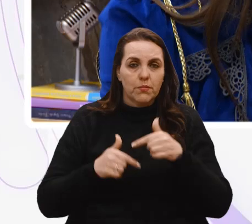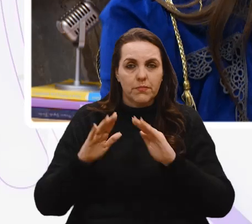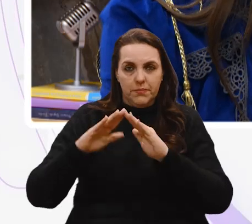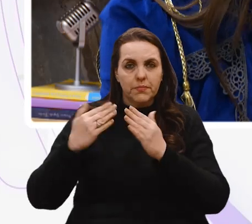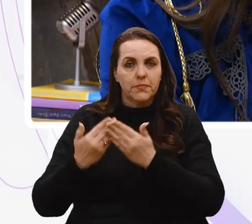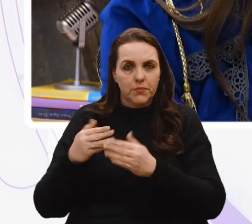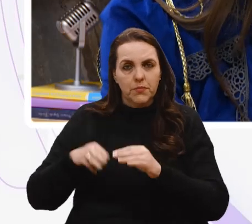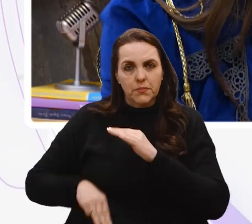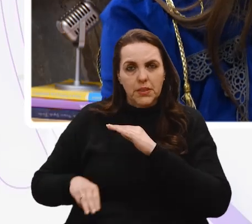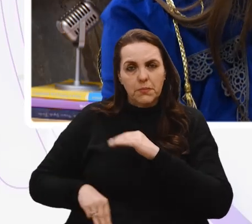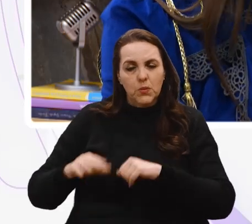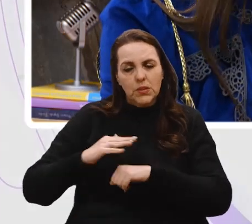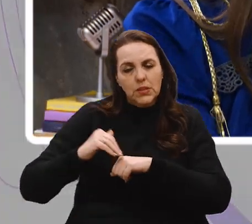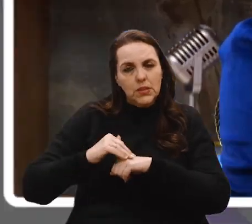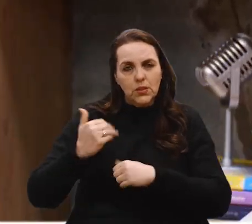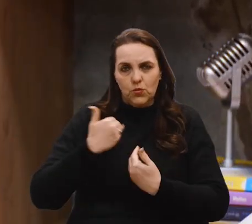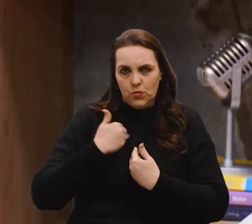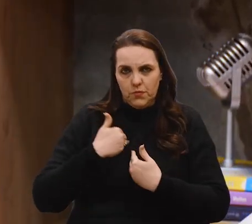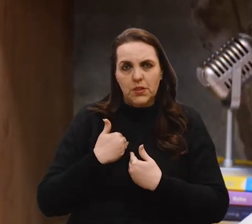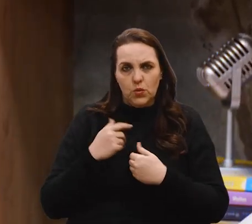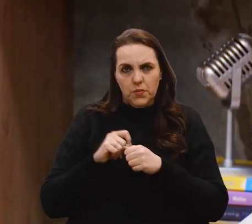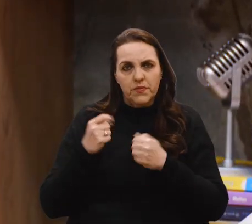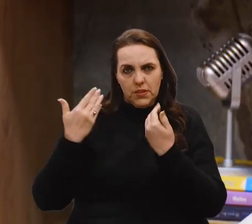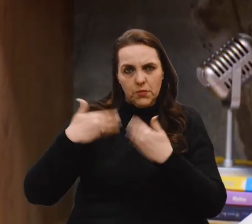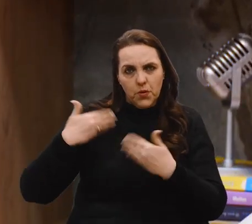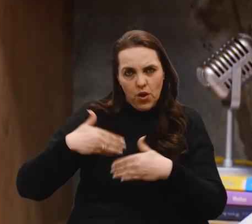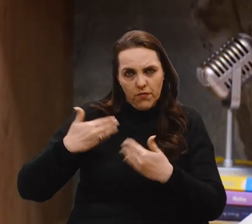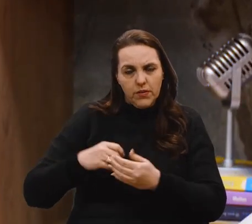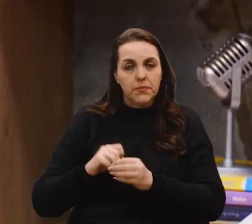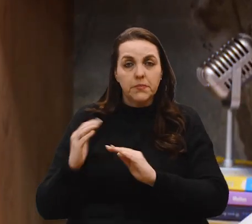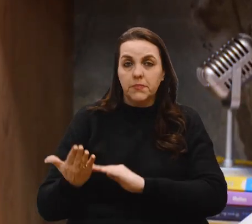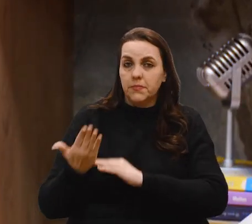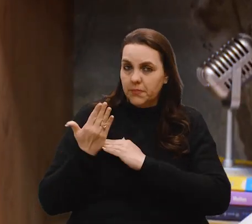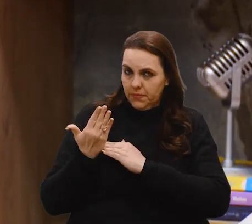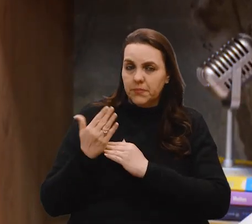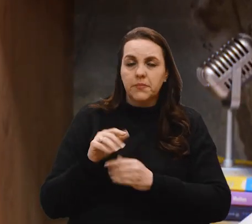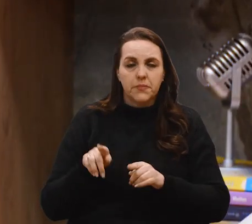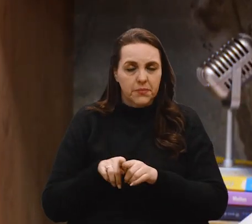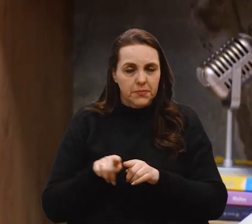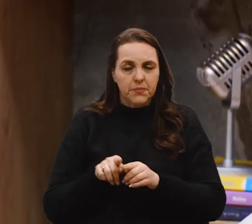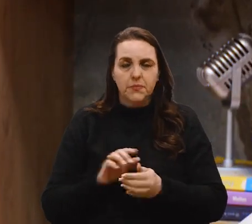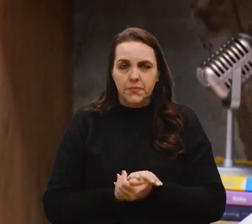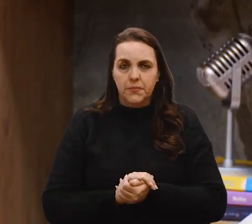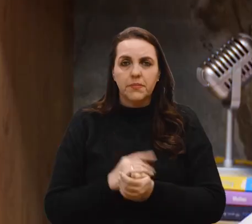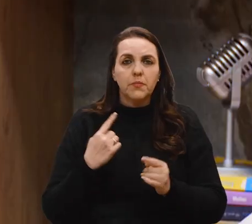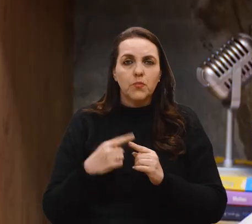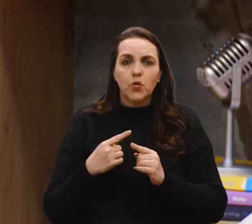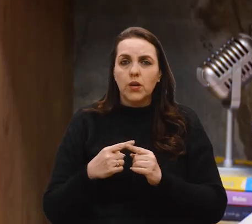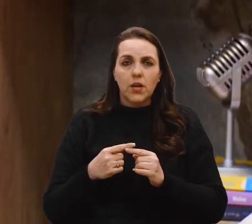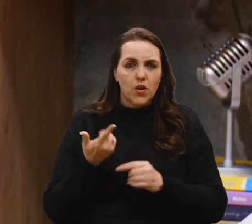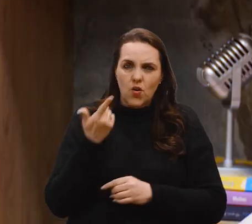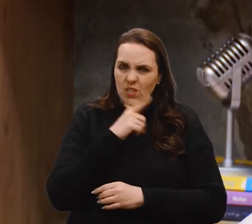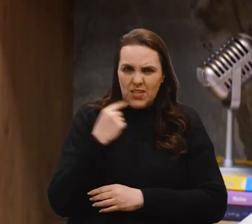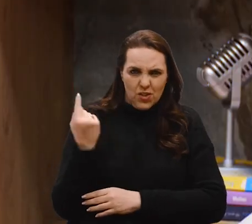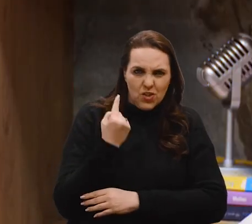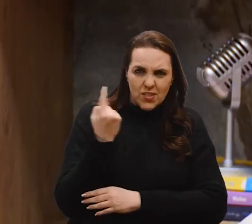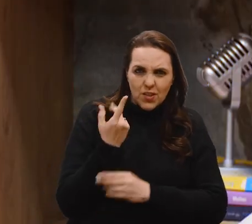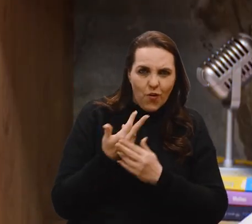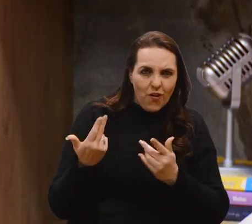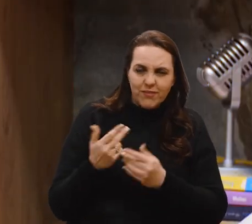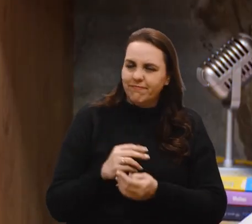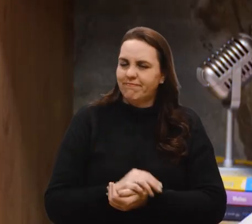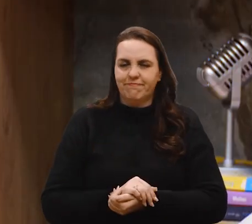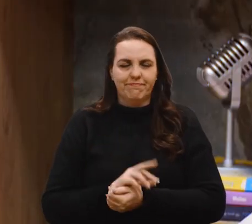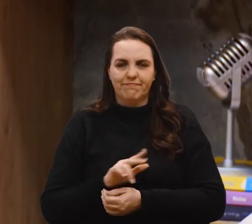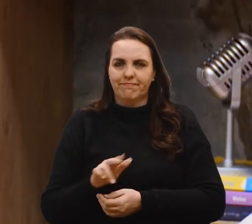porque eles foram muito queridos comigo para fazer essas provas. Eles me ajudaram muito também nisso, porque ninguém consegue nada sozinho. Então,